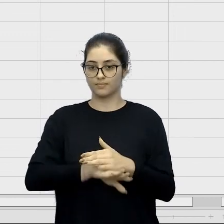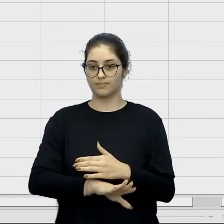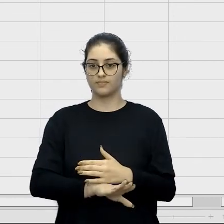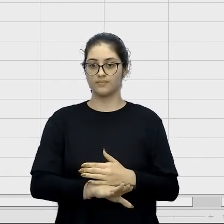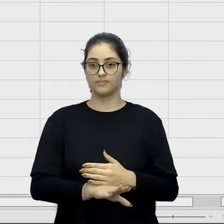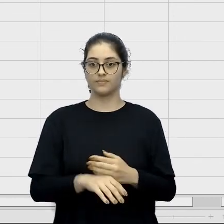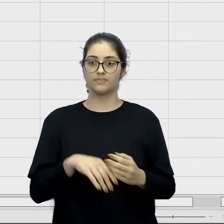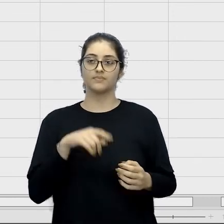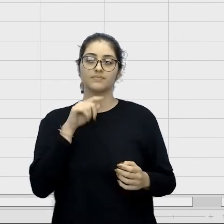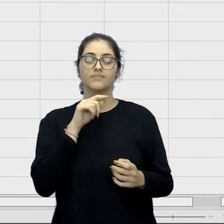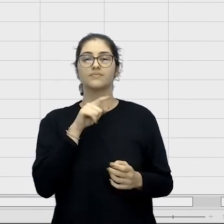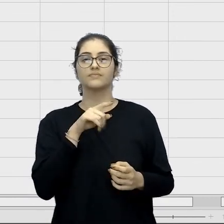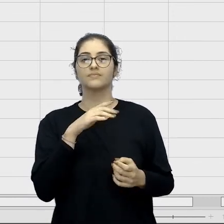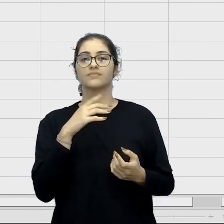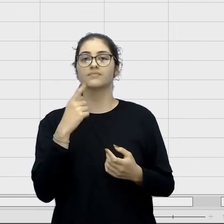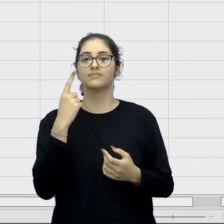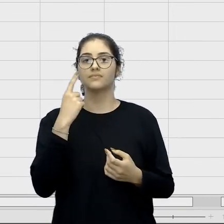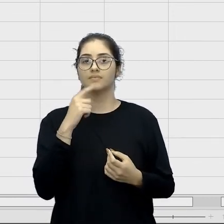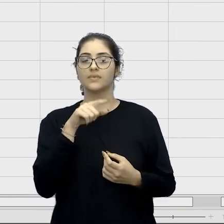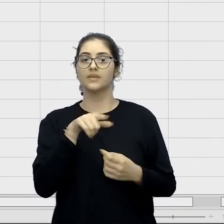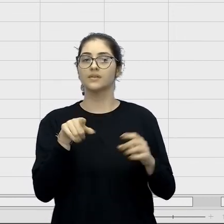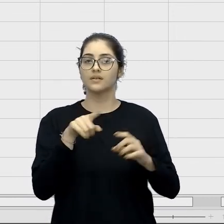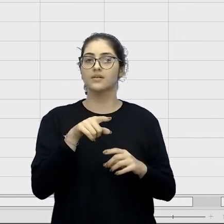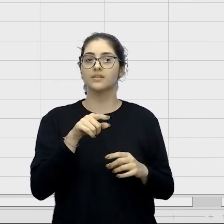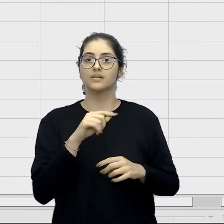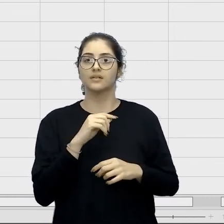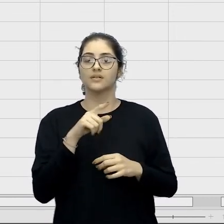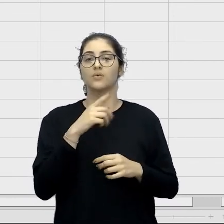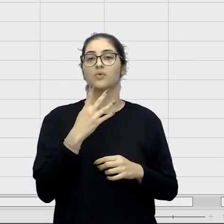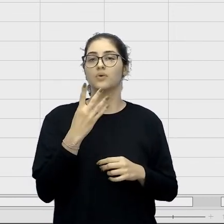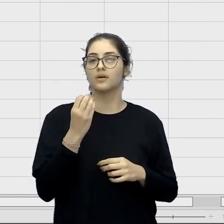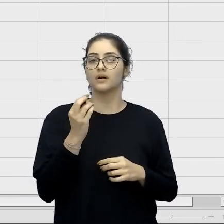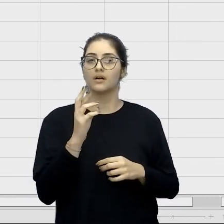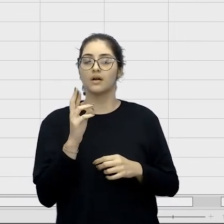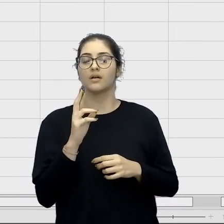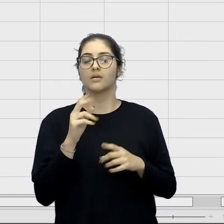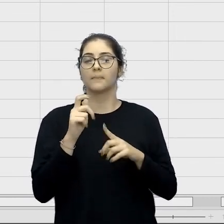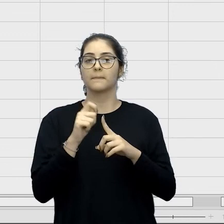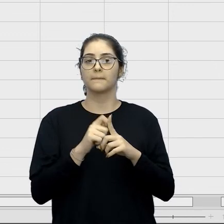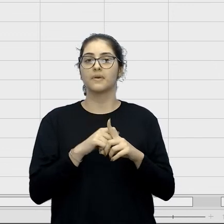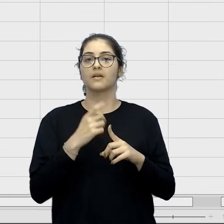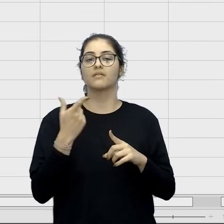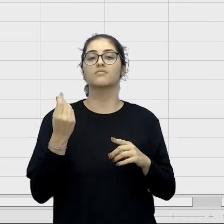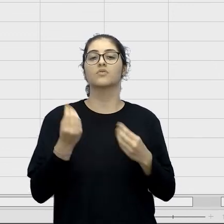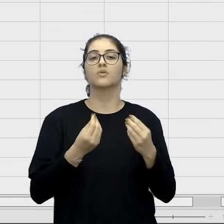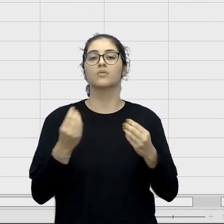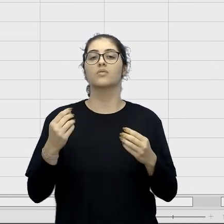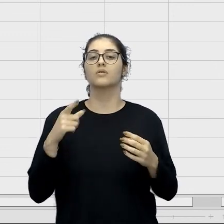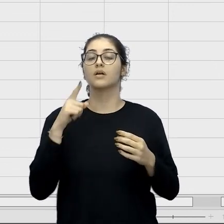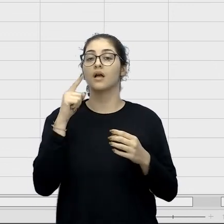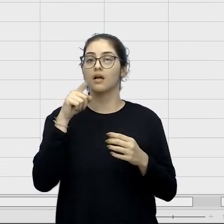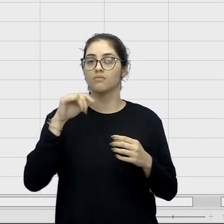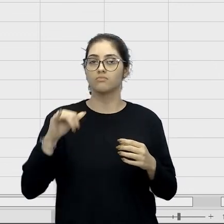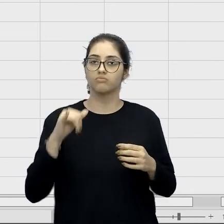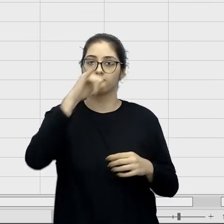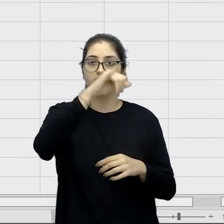um investimento aí. Então, pensando aí nessa renda mensal de R$40 para fazer um intercâmbio.